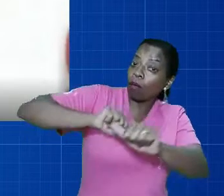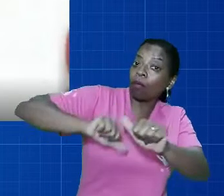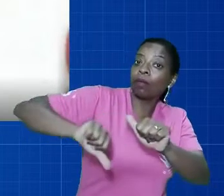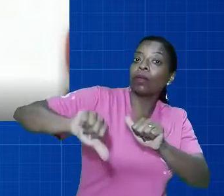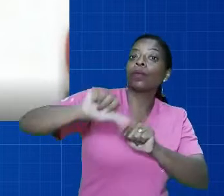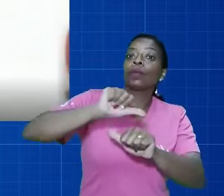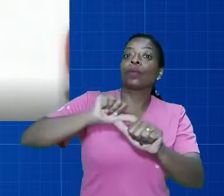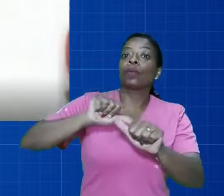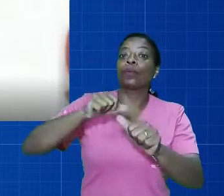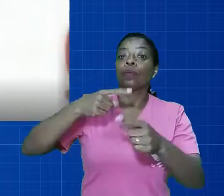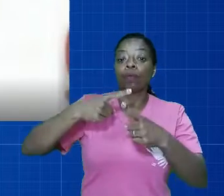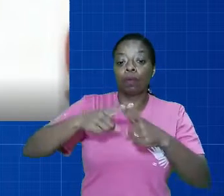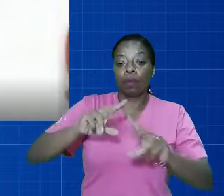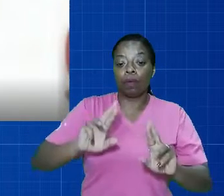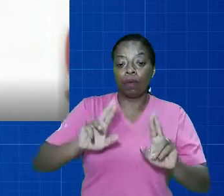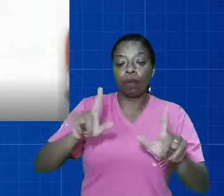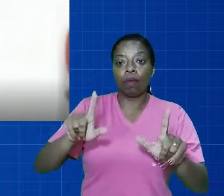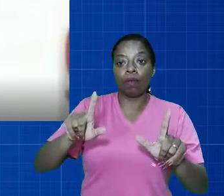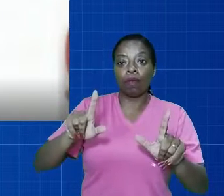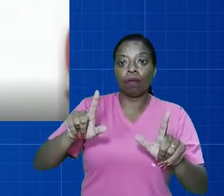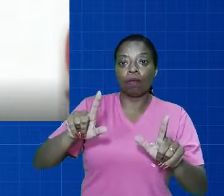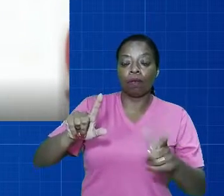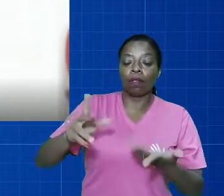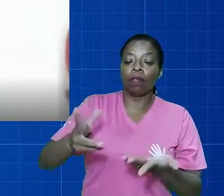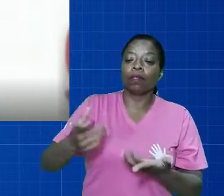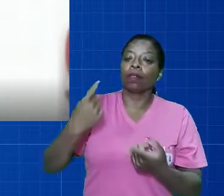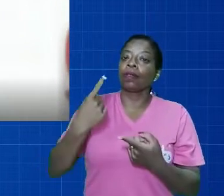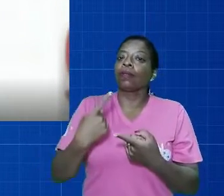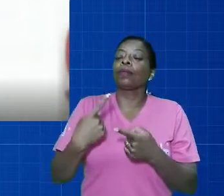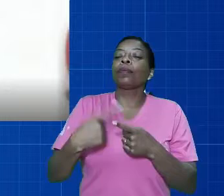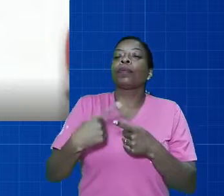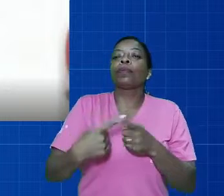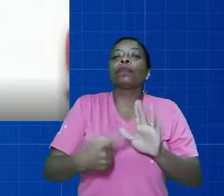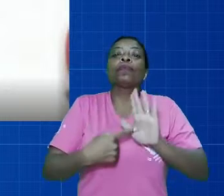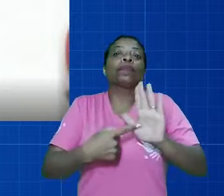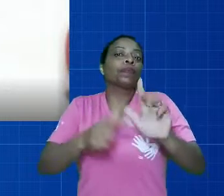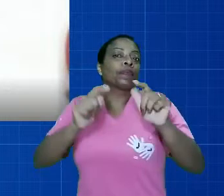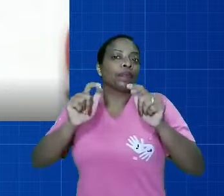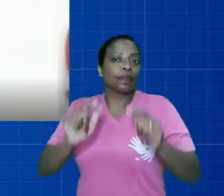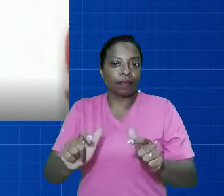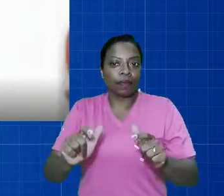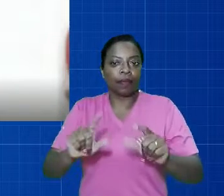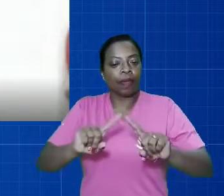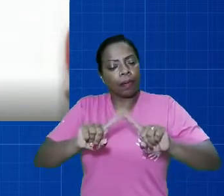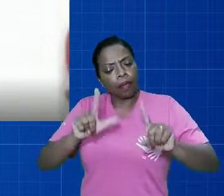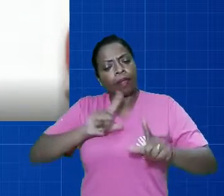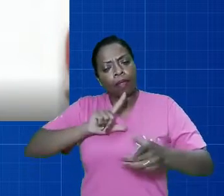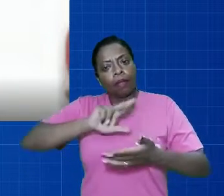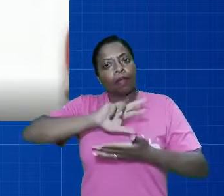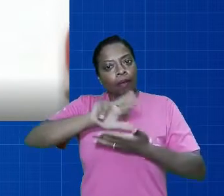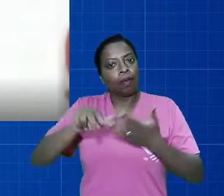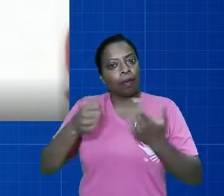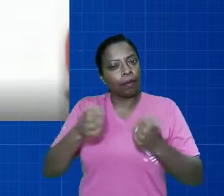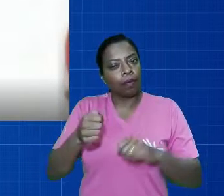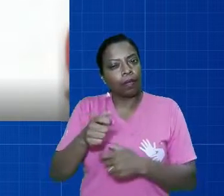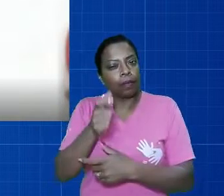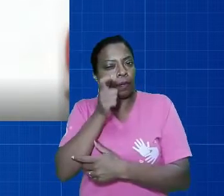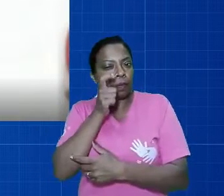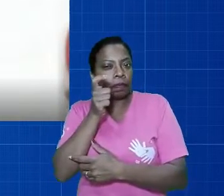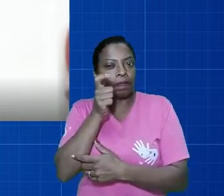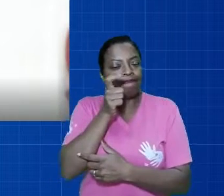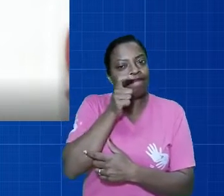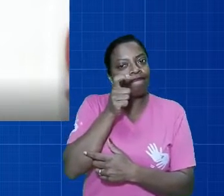com certeza, porque você tem uma outra natureza do próprio espaço, mas tem questões ali que a gente precisa observar,